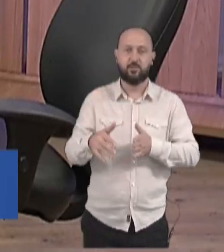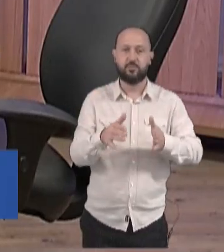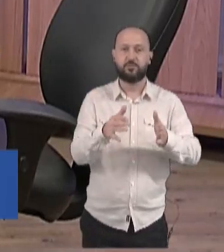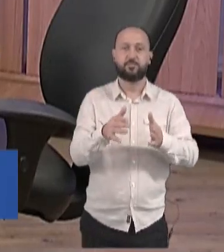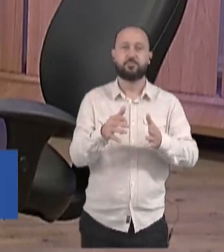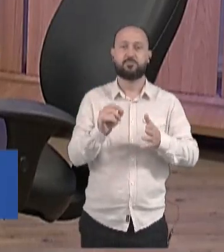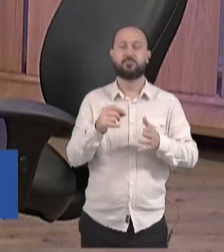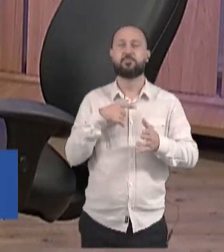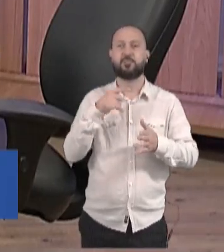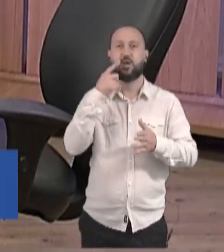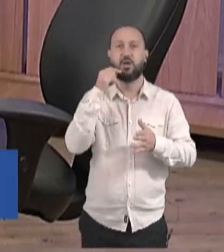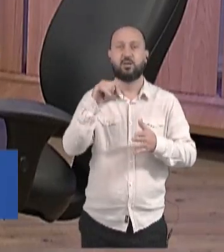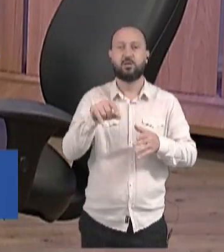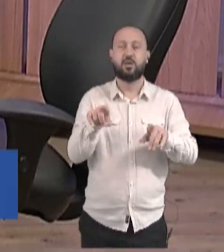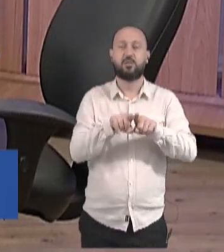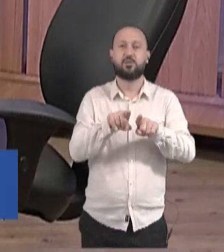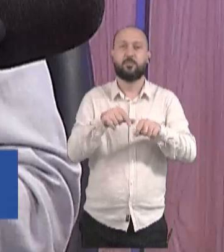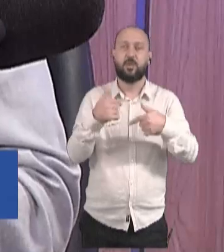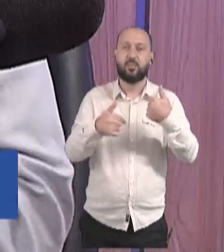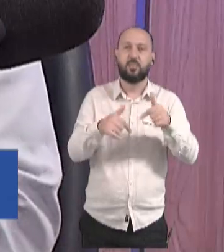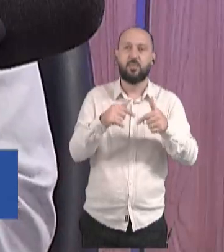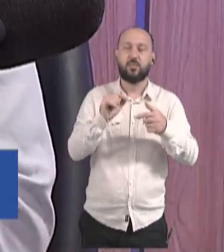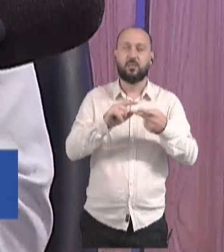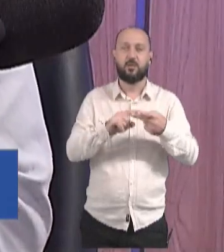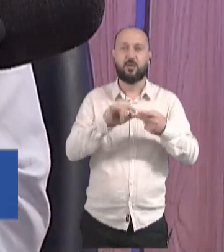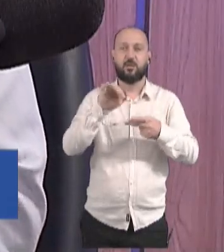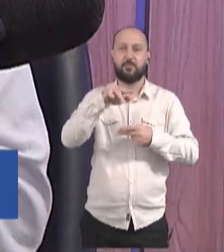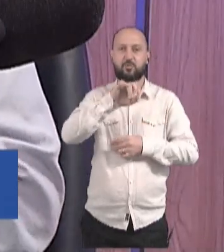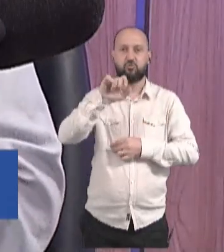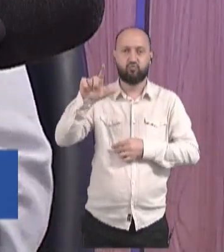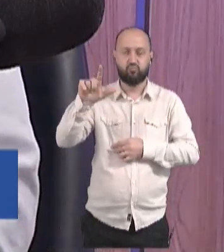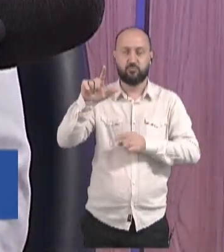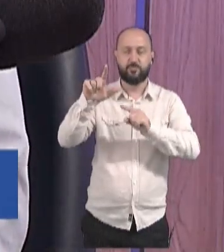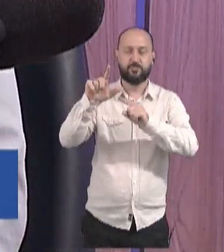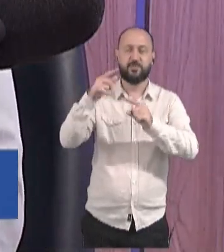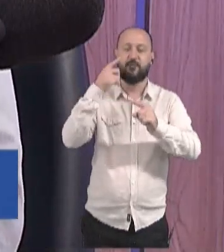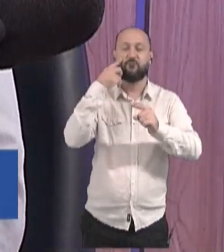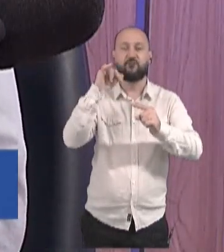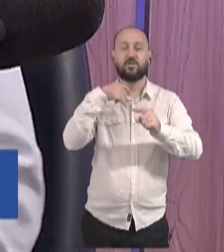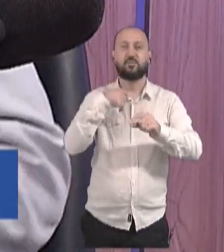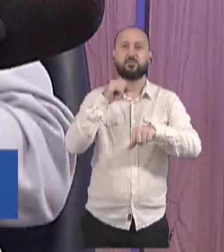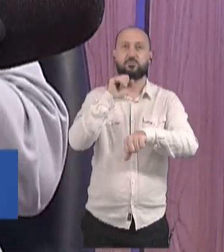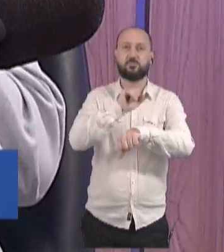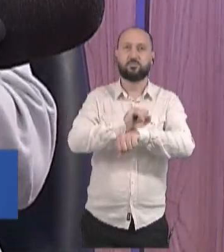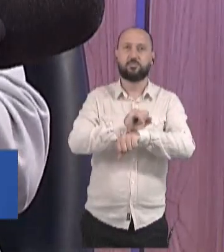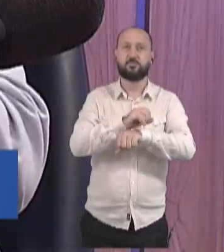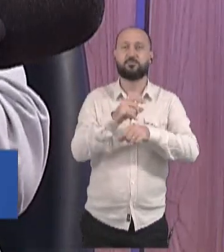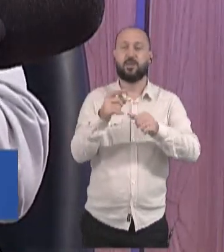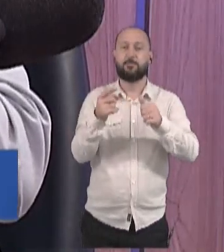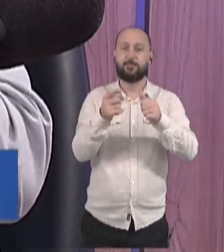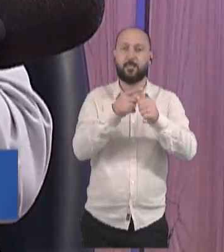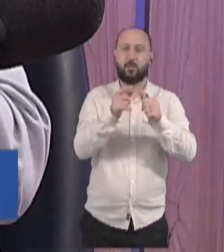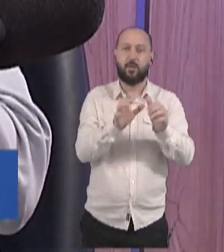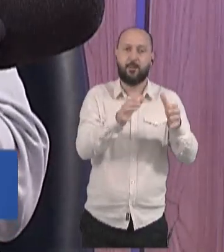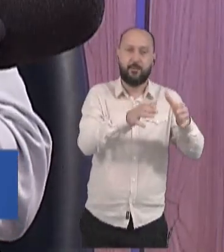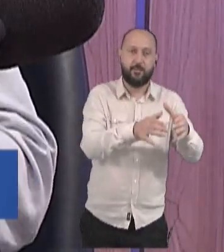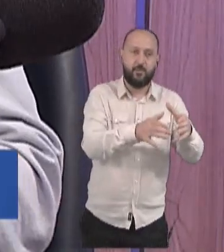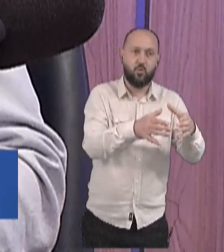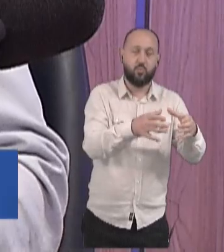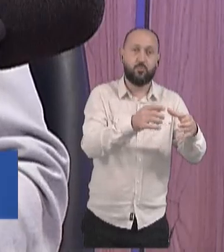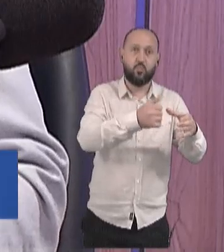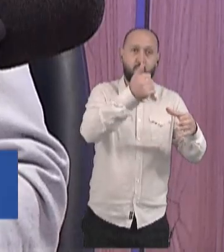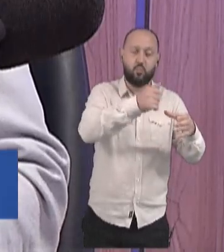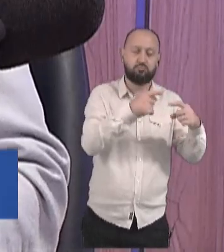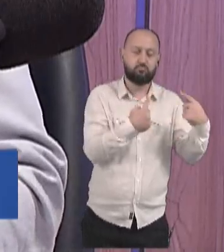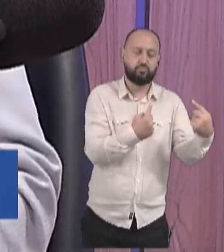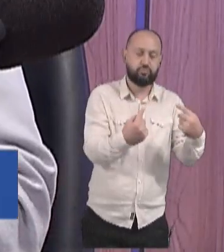ambiental e recursos hídricos e atua no IMASUL. A gente vai ter uma pausa, então, essa é a mesa 1, né,